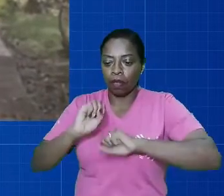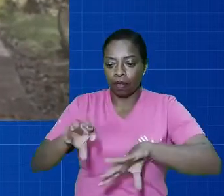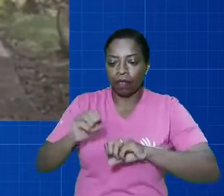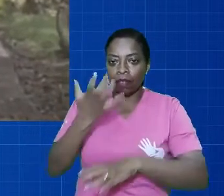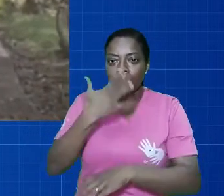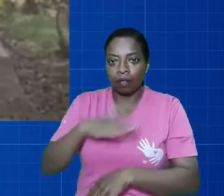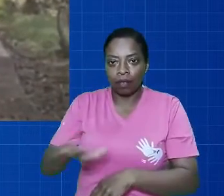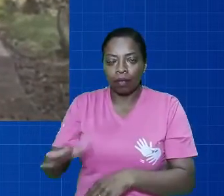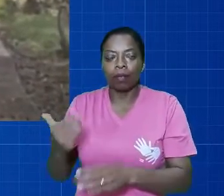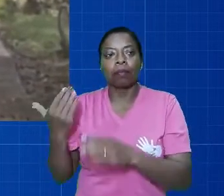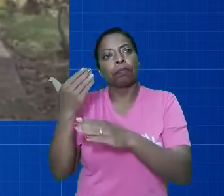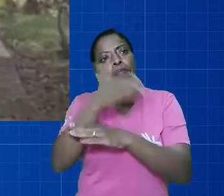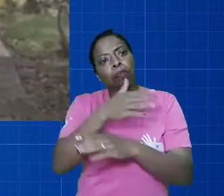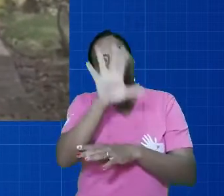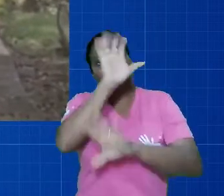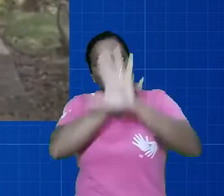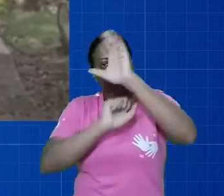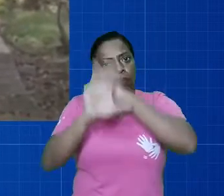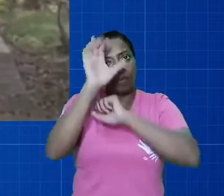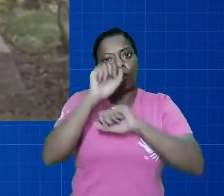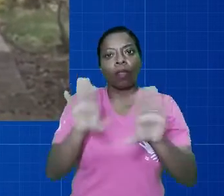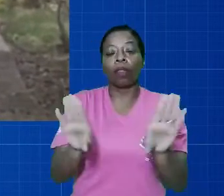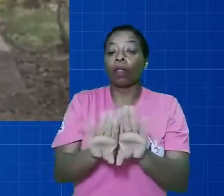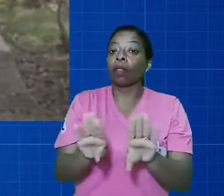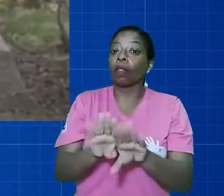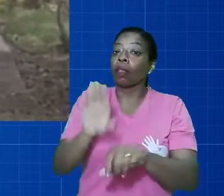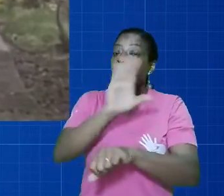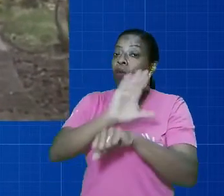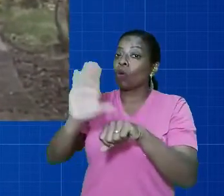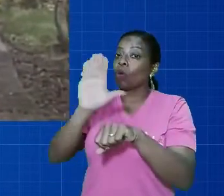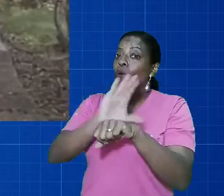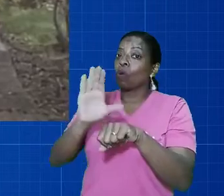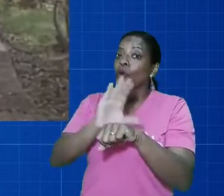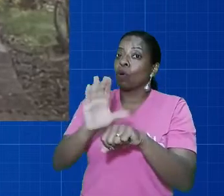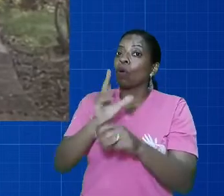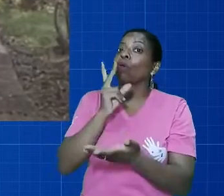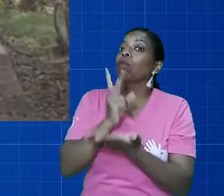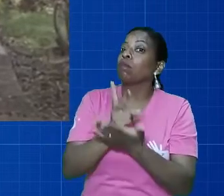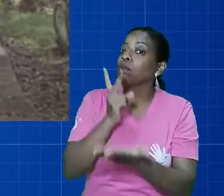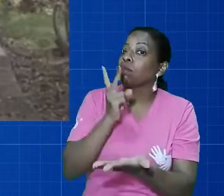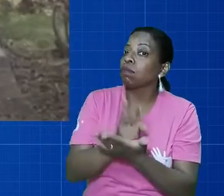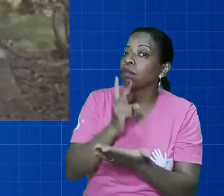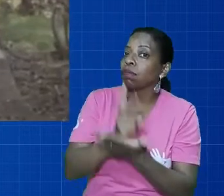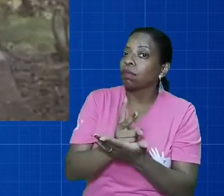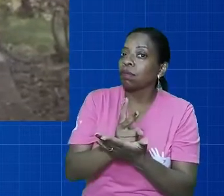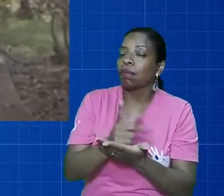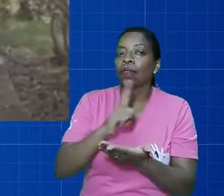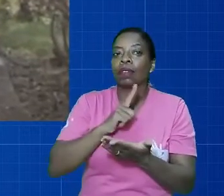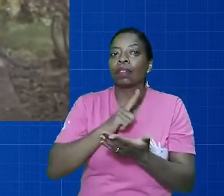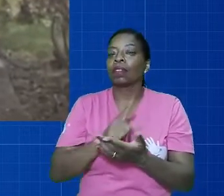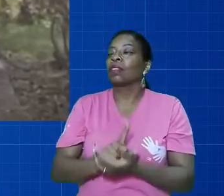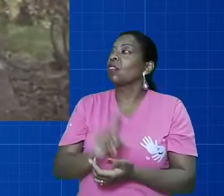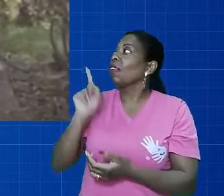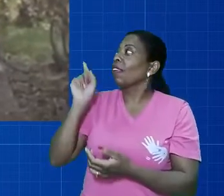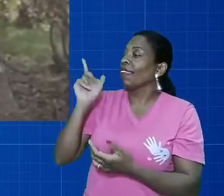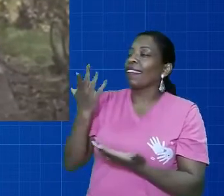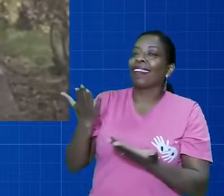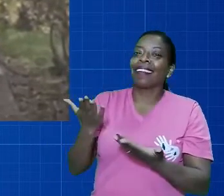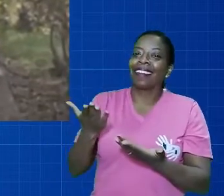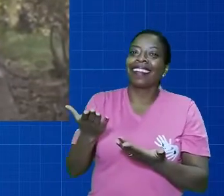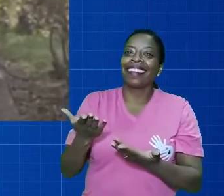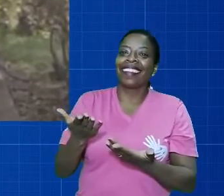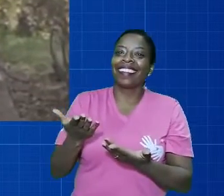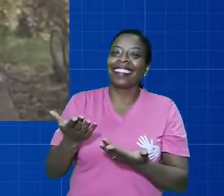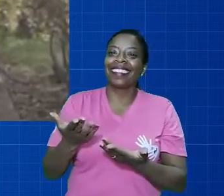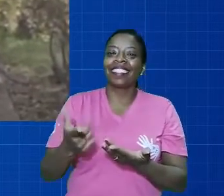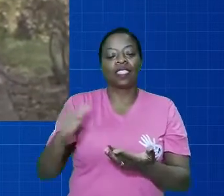né? E os cursos regulares, que a oficina de arte sempre se ocupou, desde a escola na Targino Silva, de fazer formação